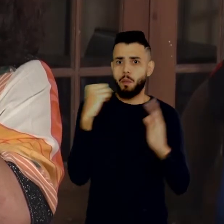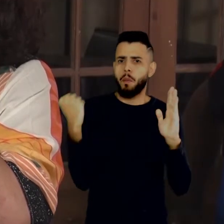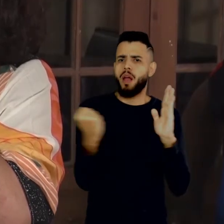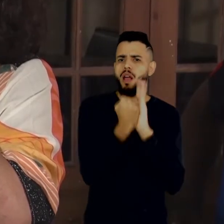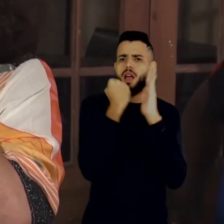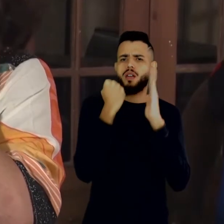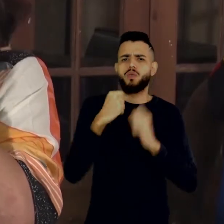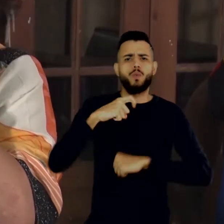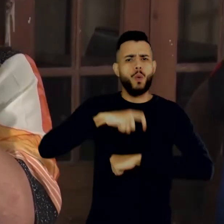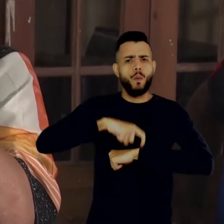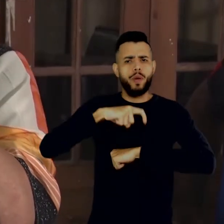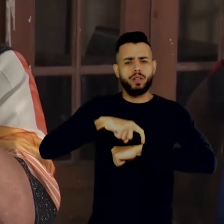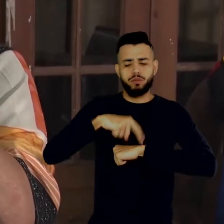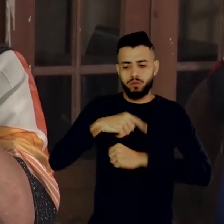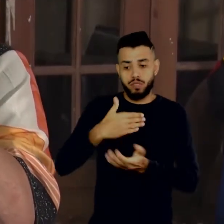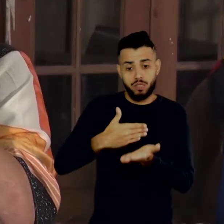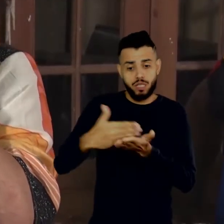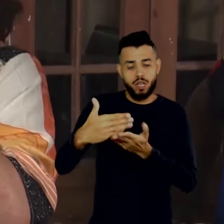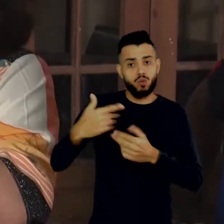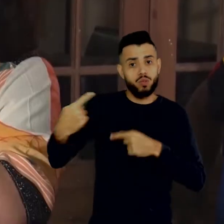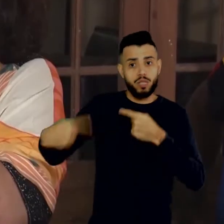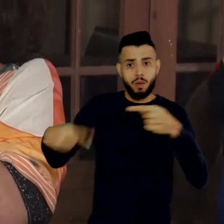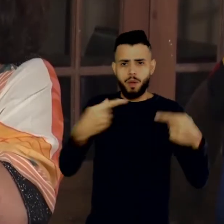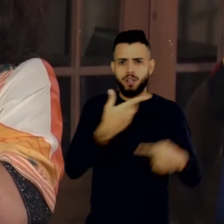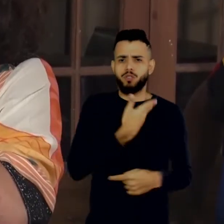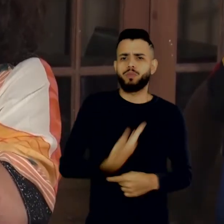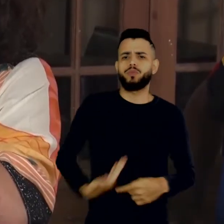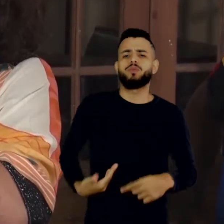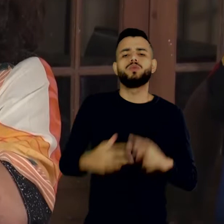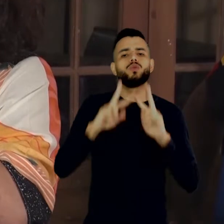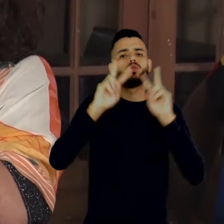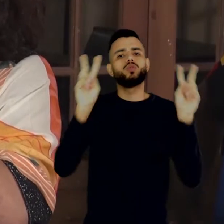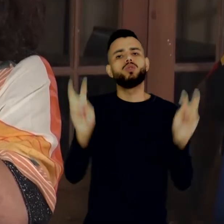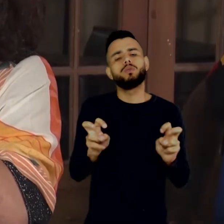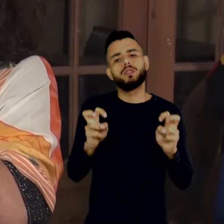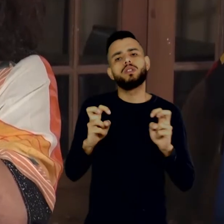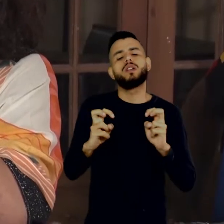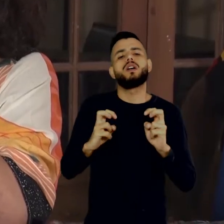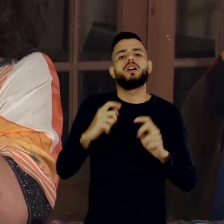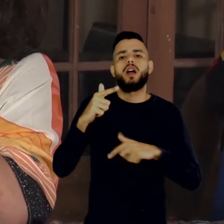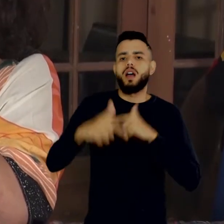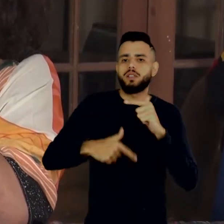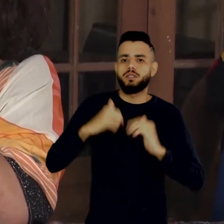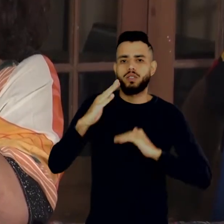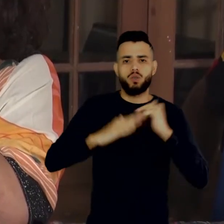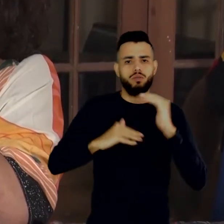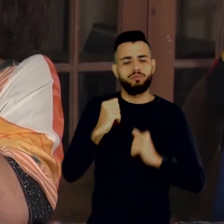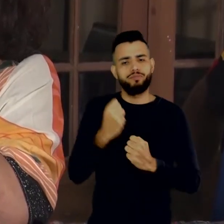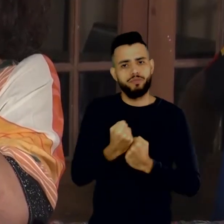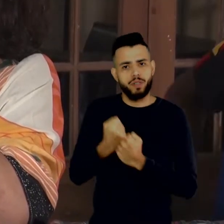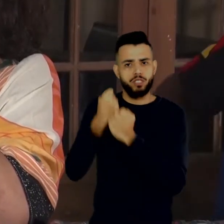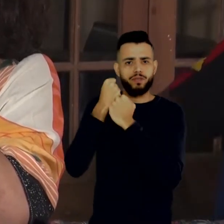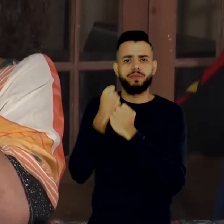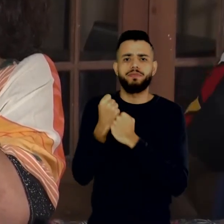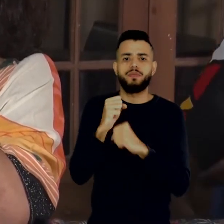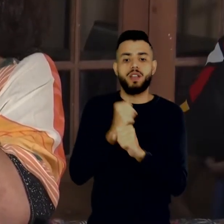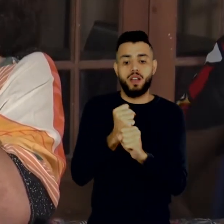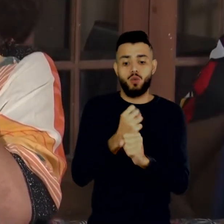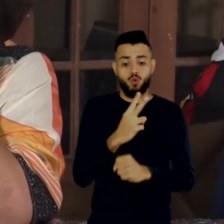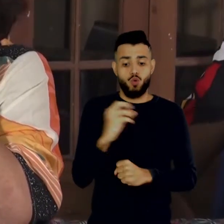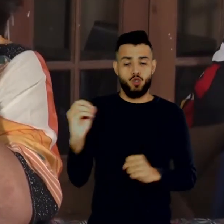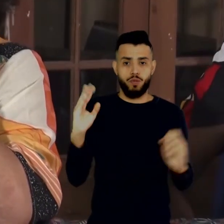os momentos iniciais do debate público sobre ação afirmativa ao longo da década de 2000,